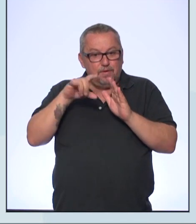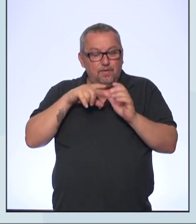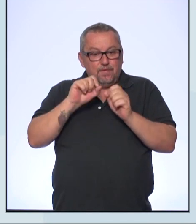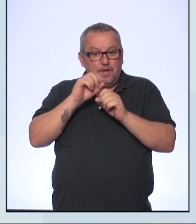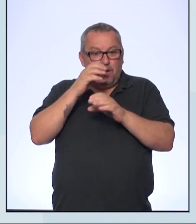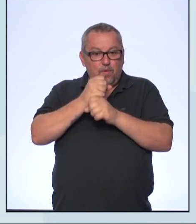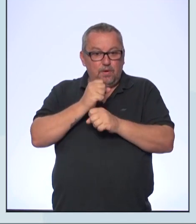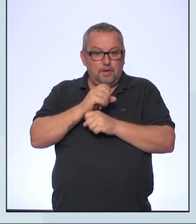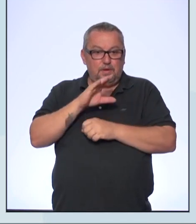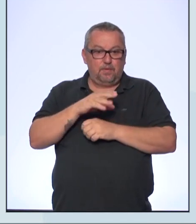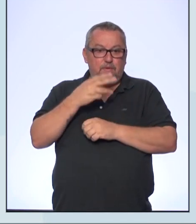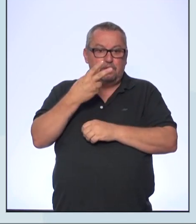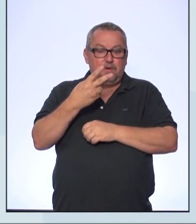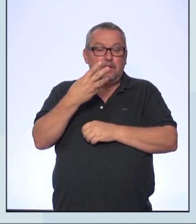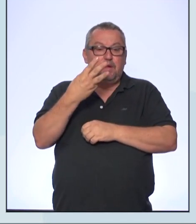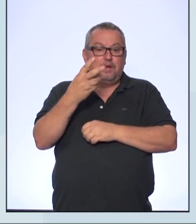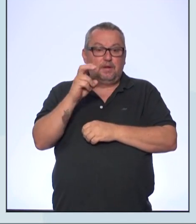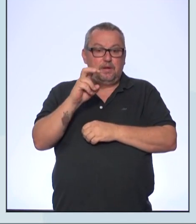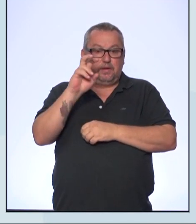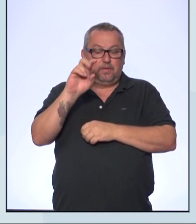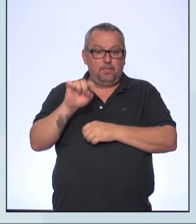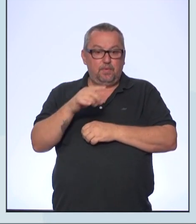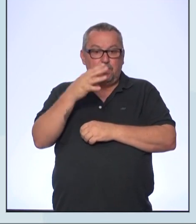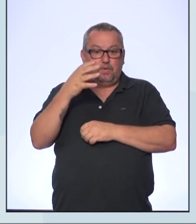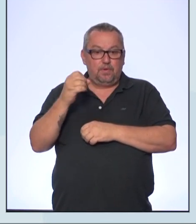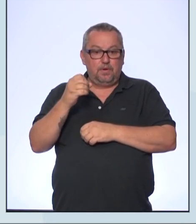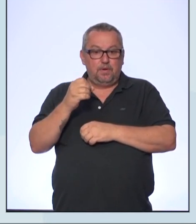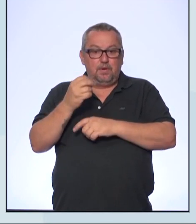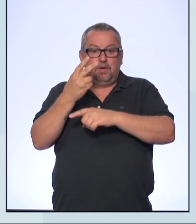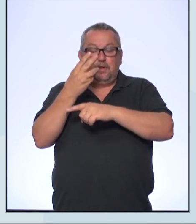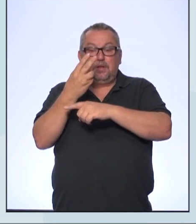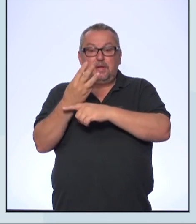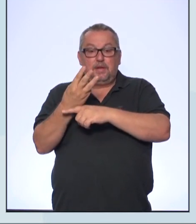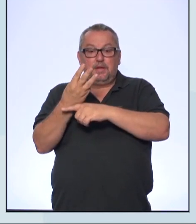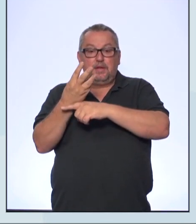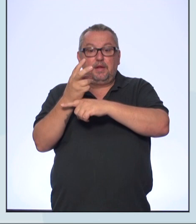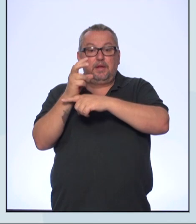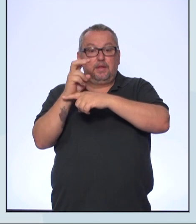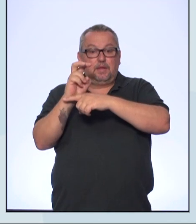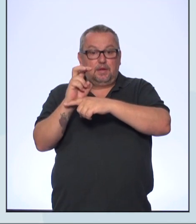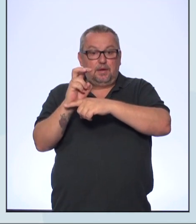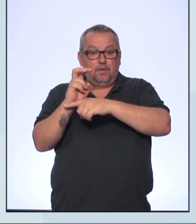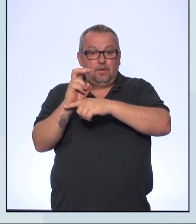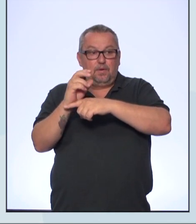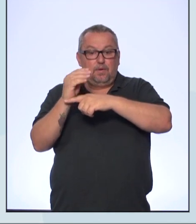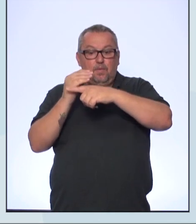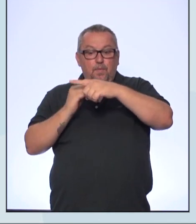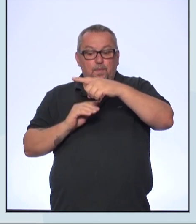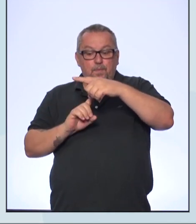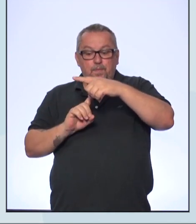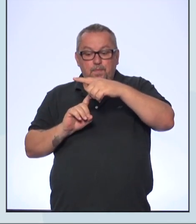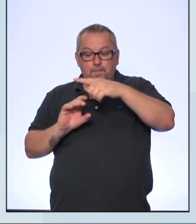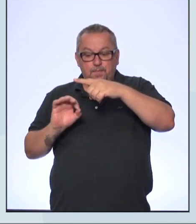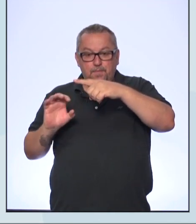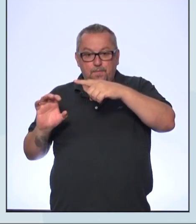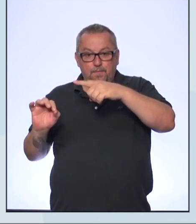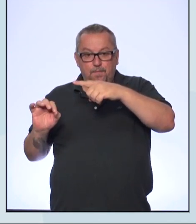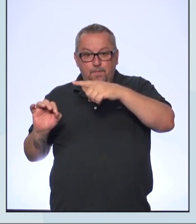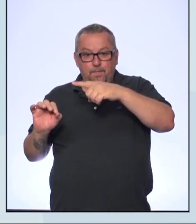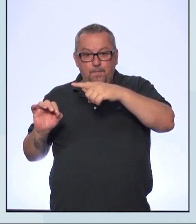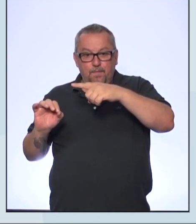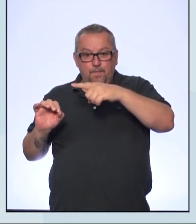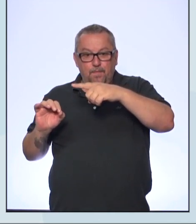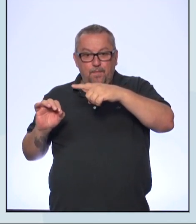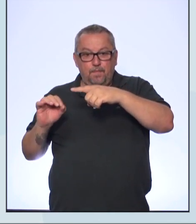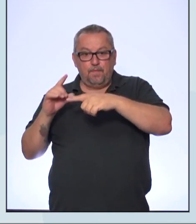assim: 35% de 1.400 é a mesma coisa que escrever 35 sobre 100 de